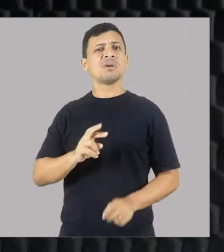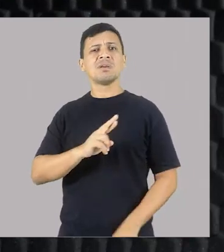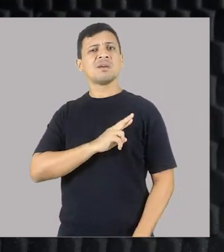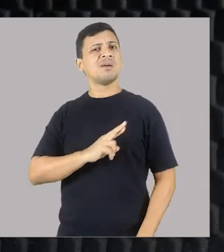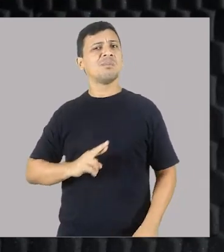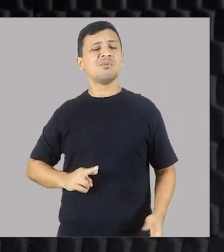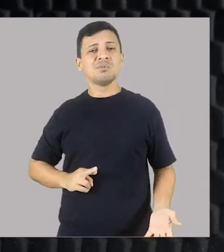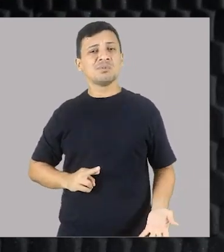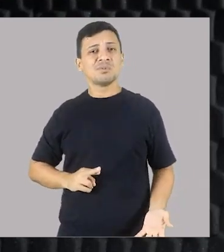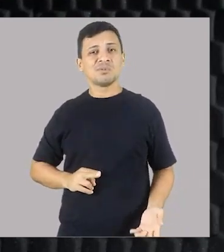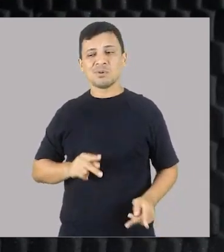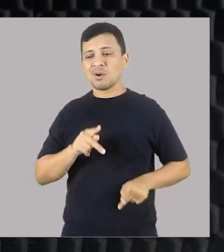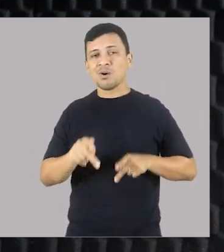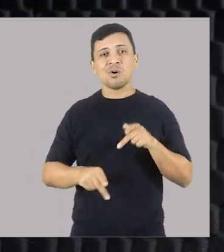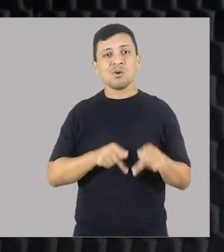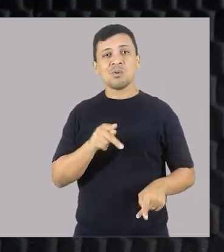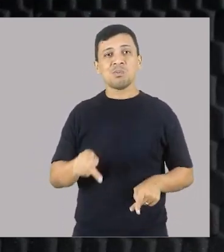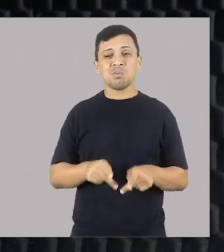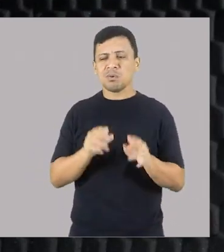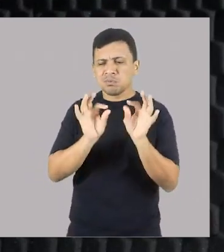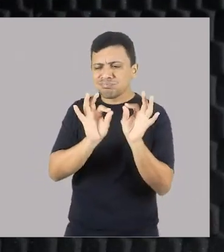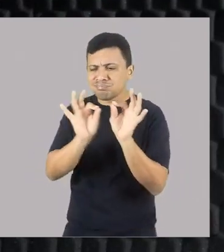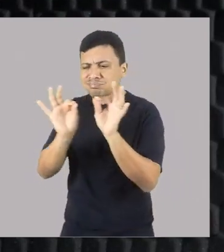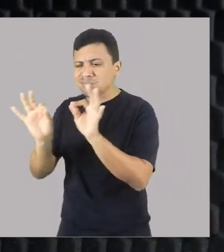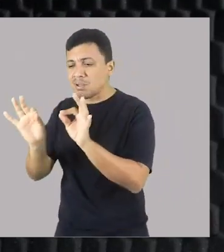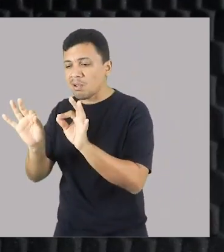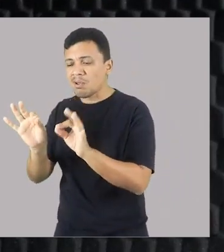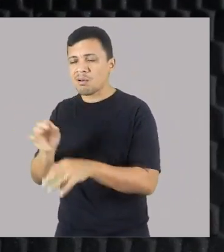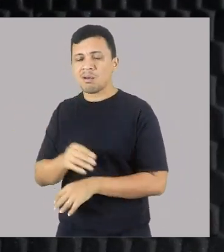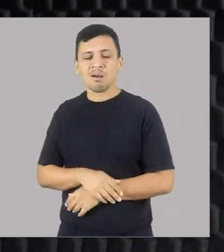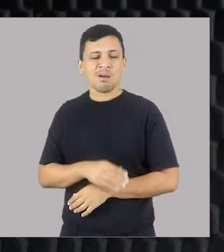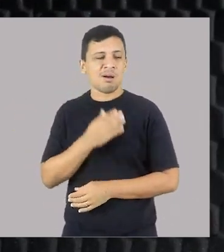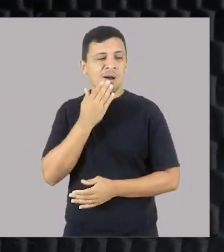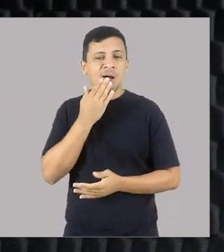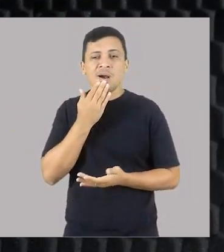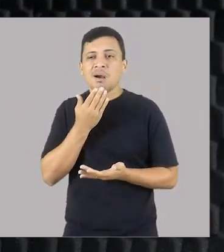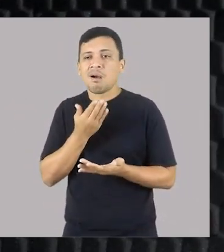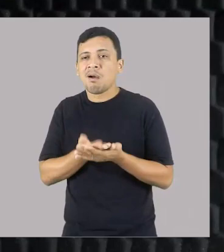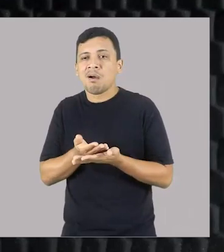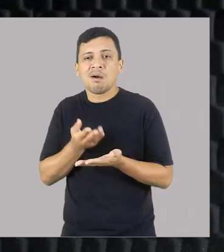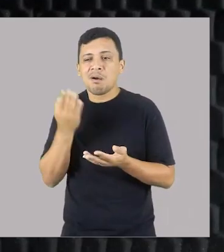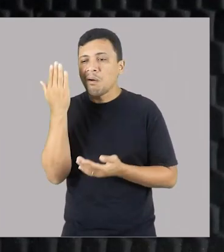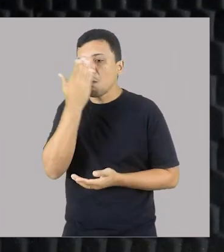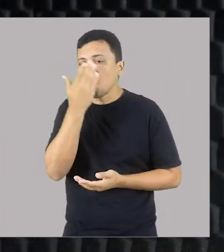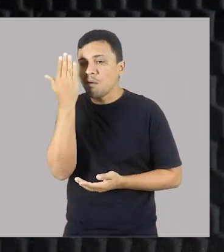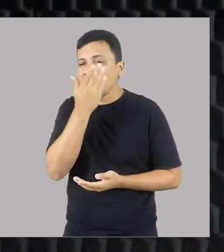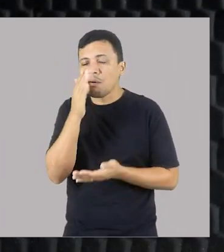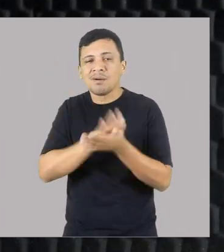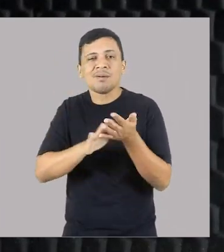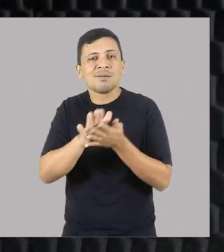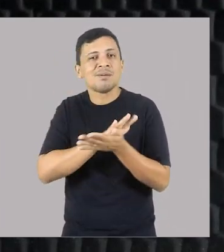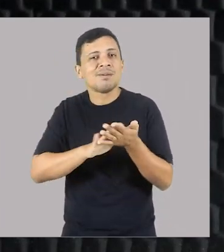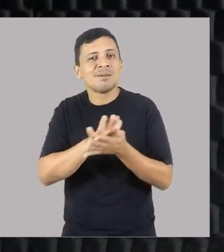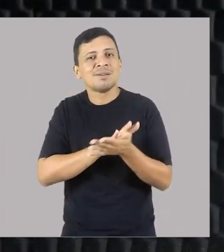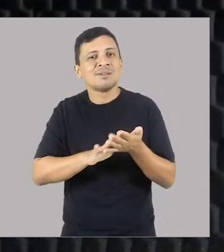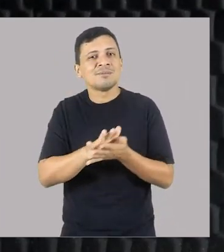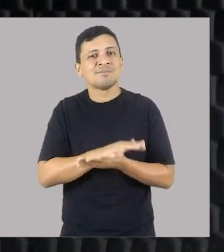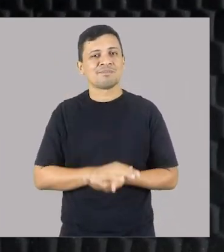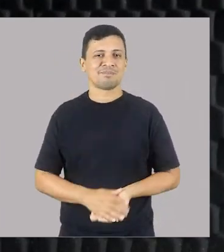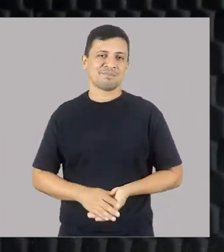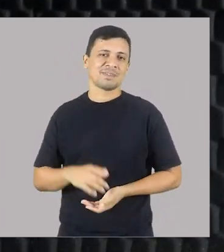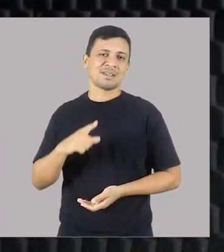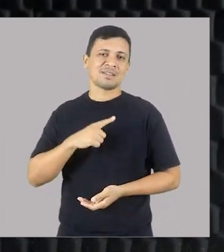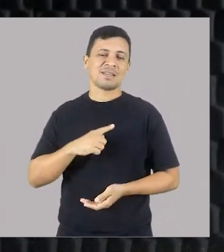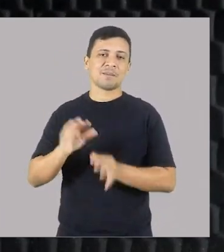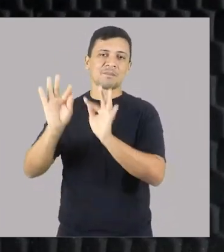assiste o nascimento desse Estado republicano de uma forma bestializada. Nasce a República Brasileira e nós temos com isso a queda do